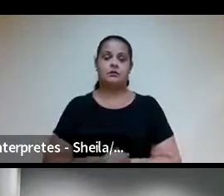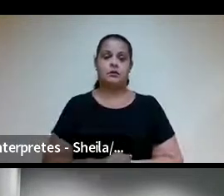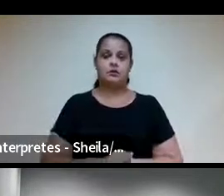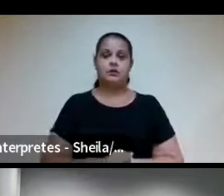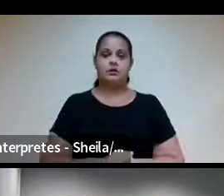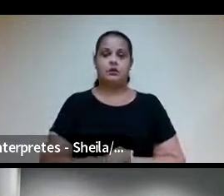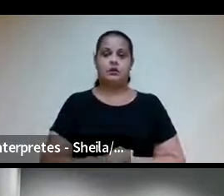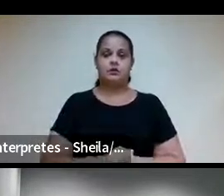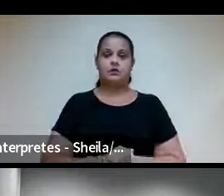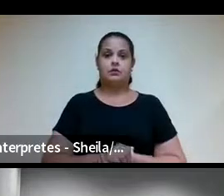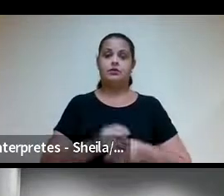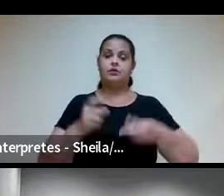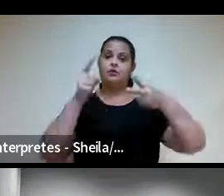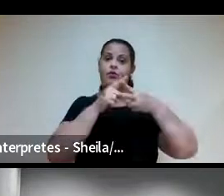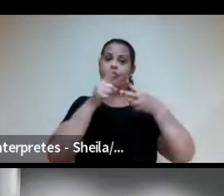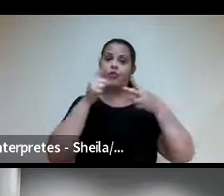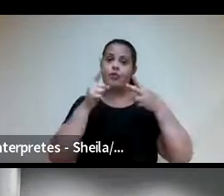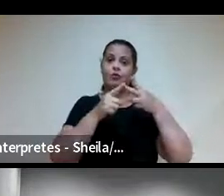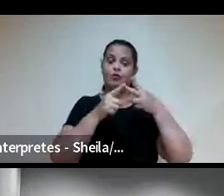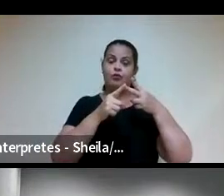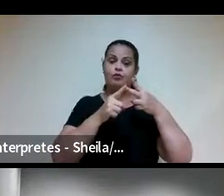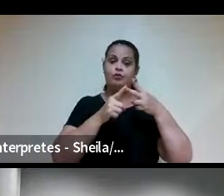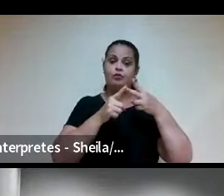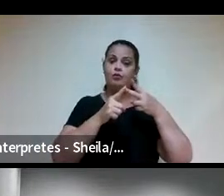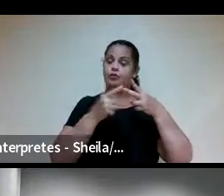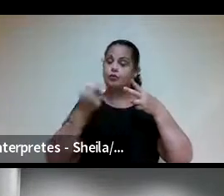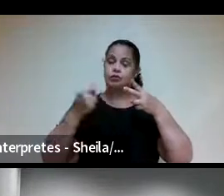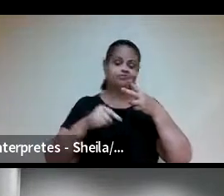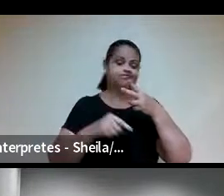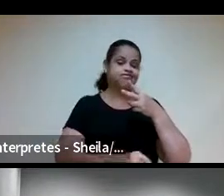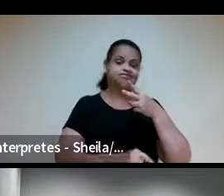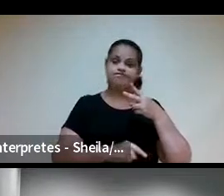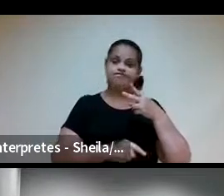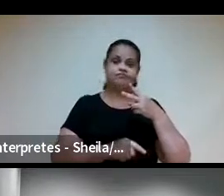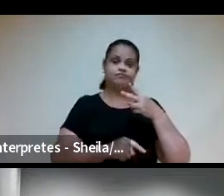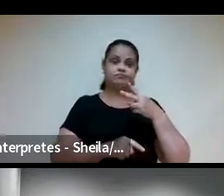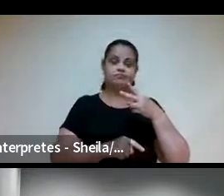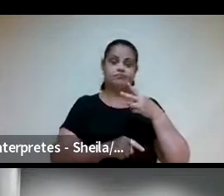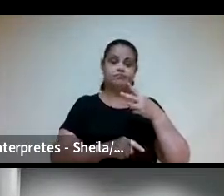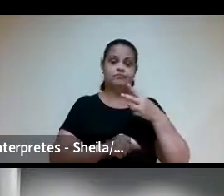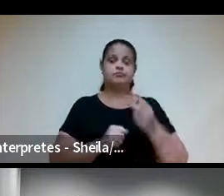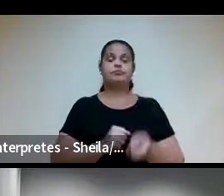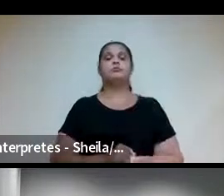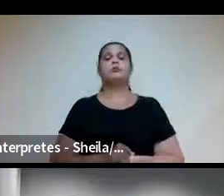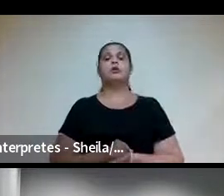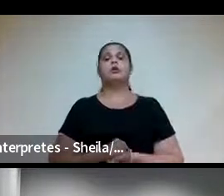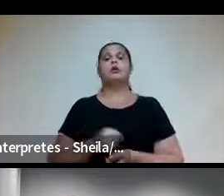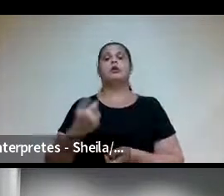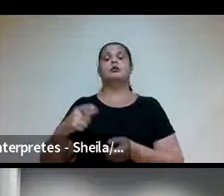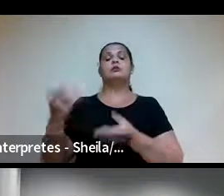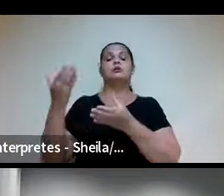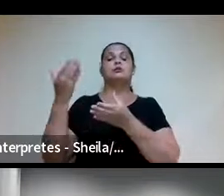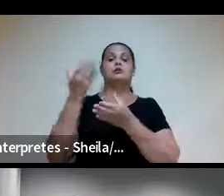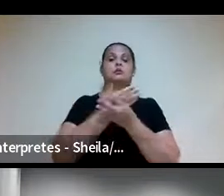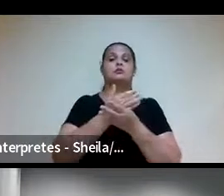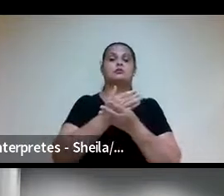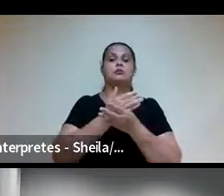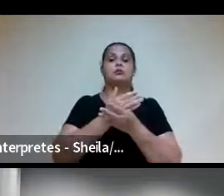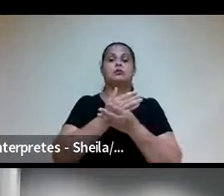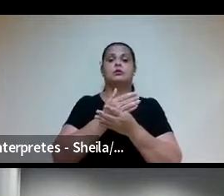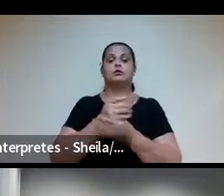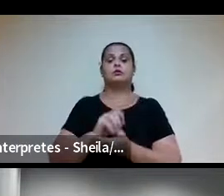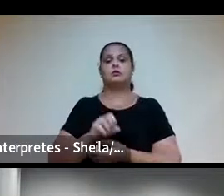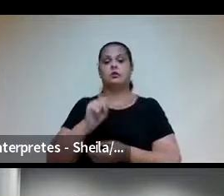Entretanto, essas duas ações diferenciam-se em seus fundamentos. A querela nullitatis pressupõe a não existência do processo ou do ato decisório.